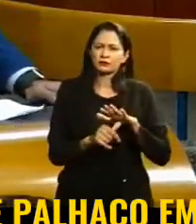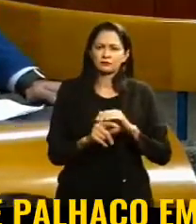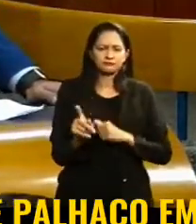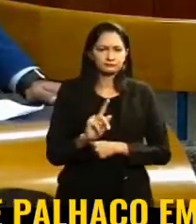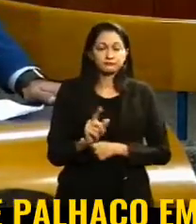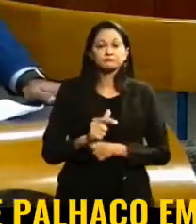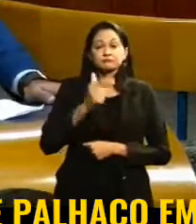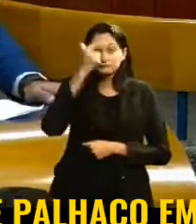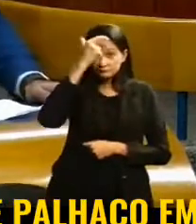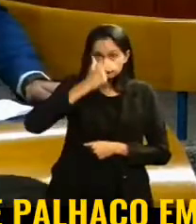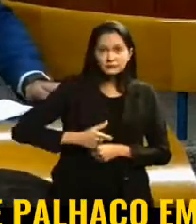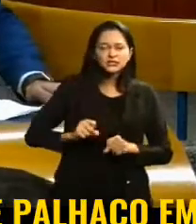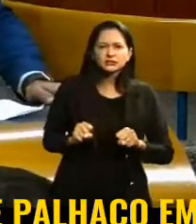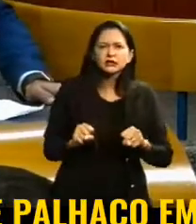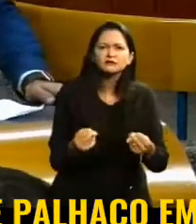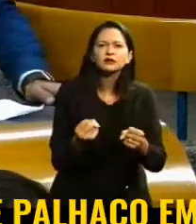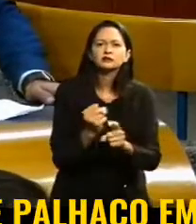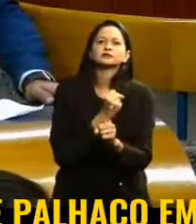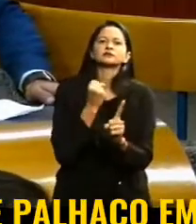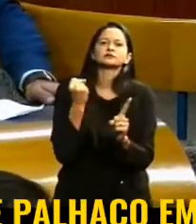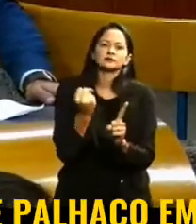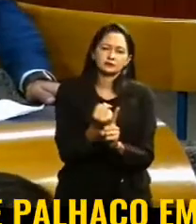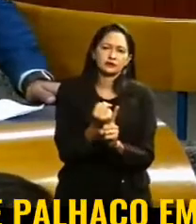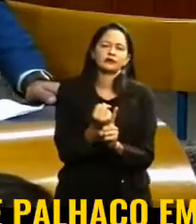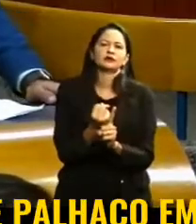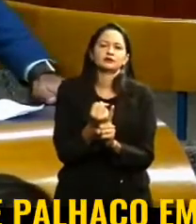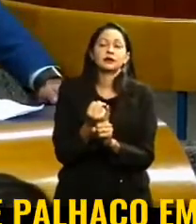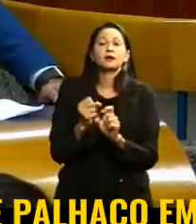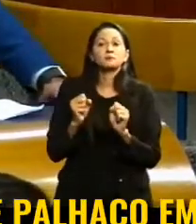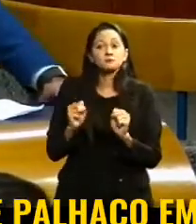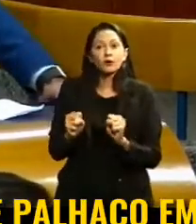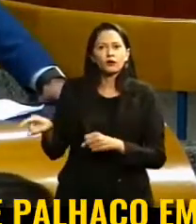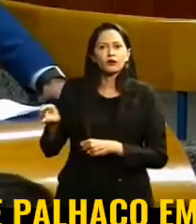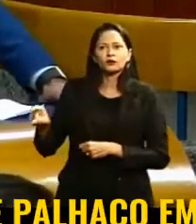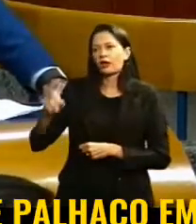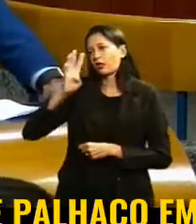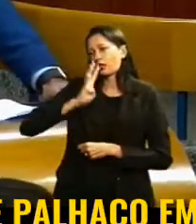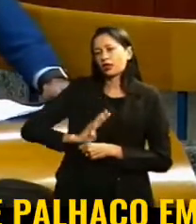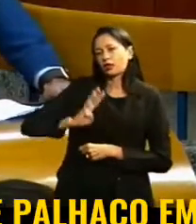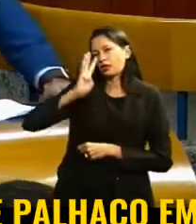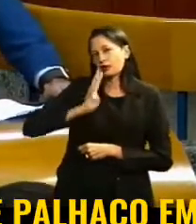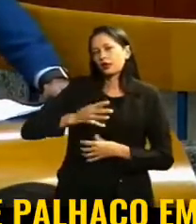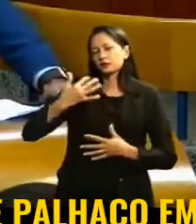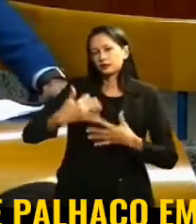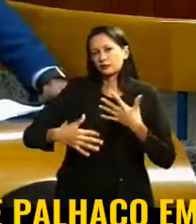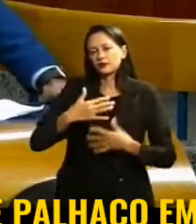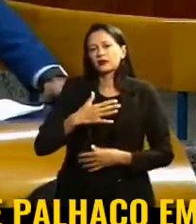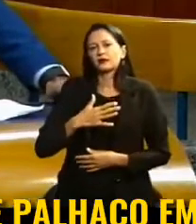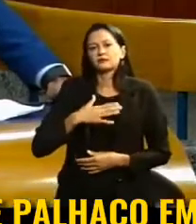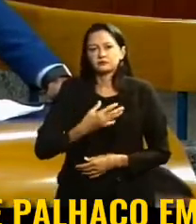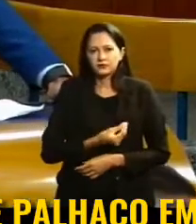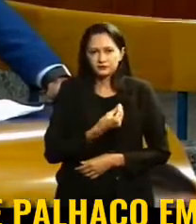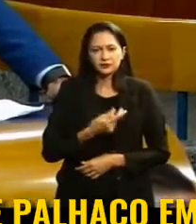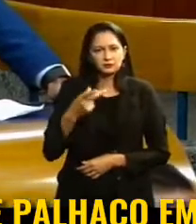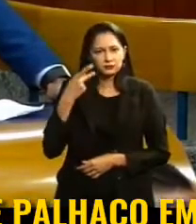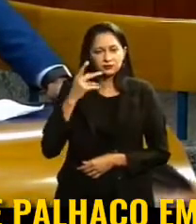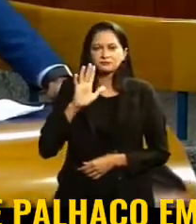mandato para defender a sociedade, ele pode acabar com a minha carreira política. mas eu estou vereador, mas eu sou